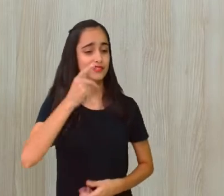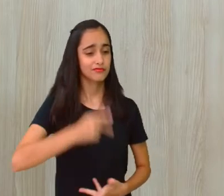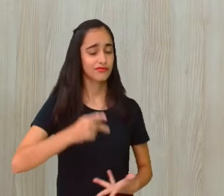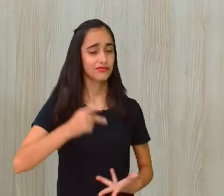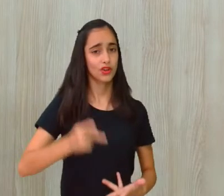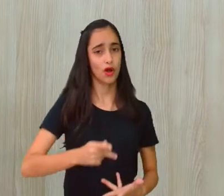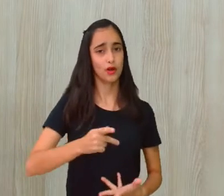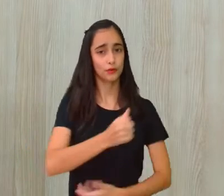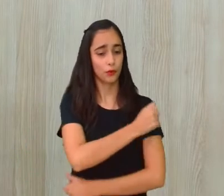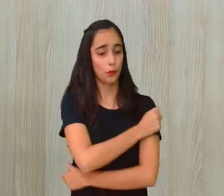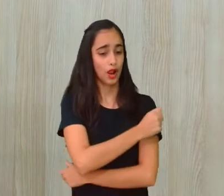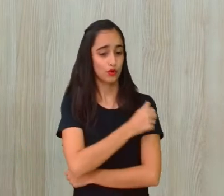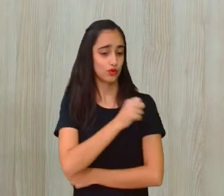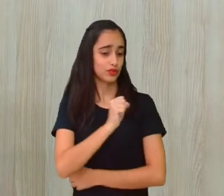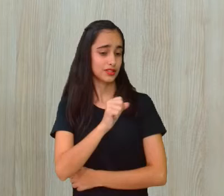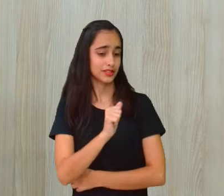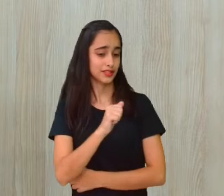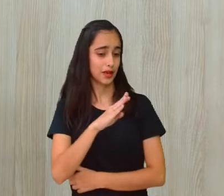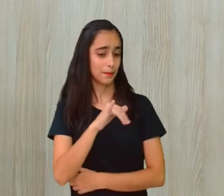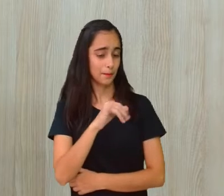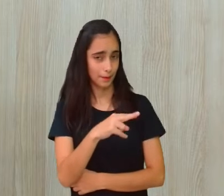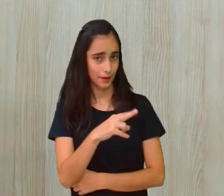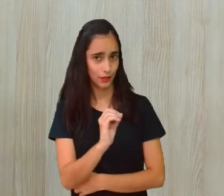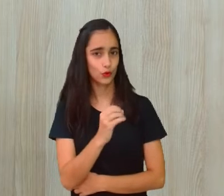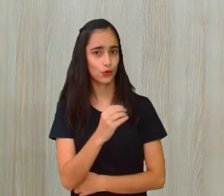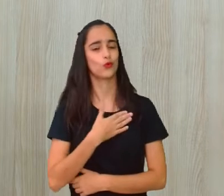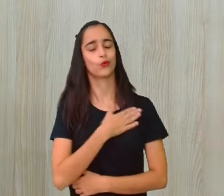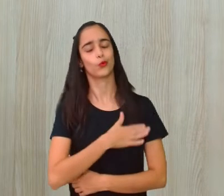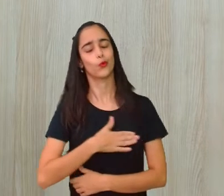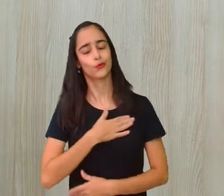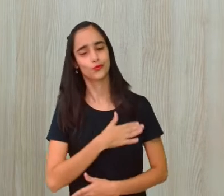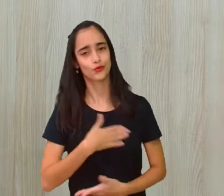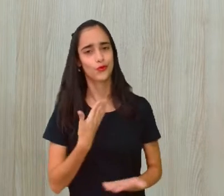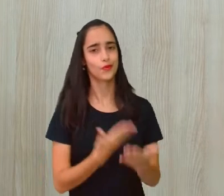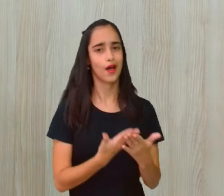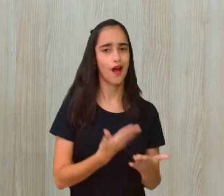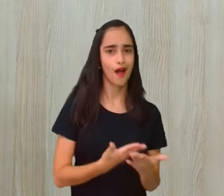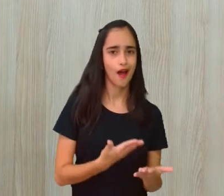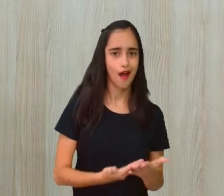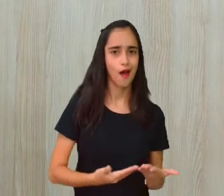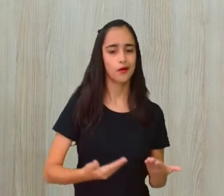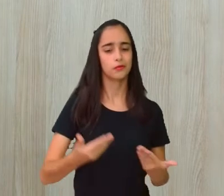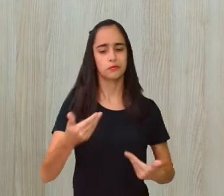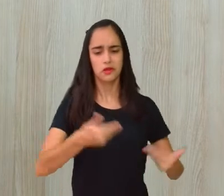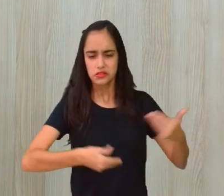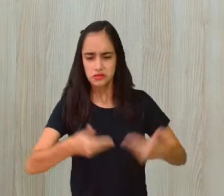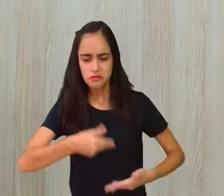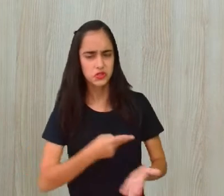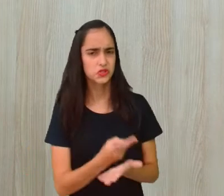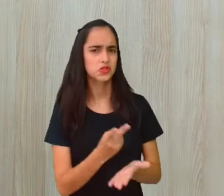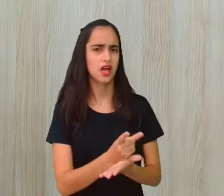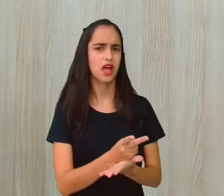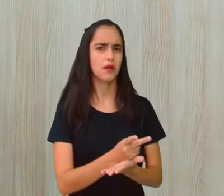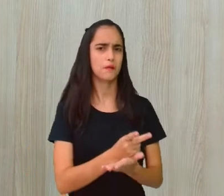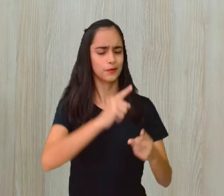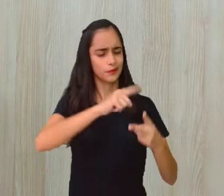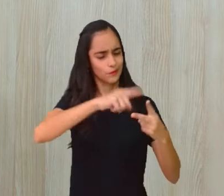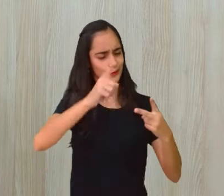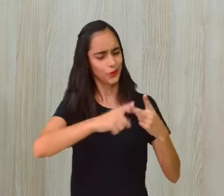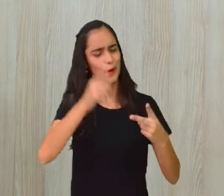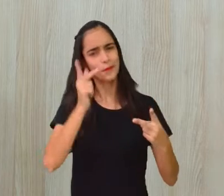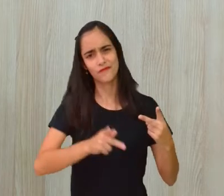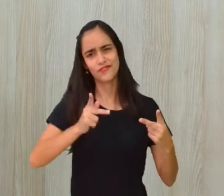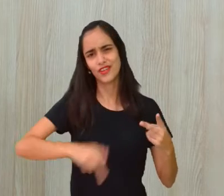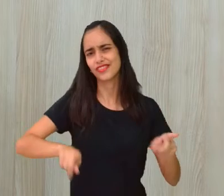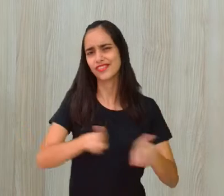está participando aqui, está gostando da nossa aula. Professora Celi já deu o bom dia dela, professora Luciana, então estão todos